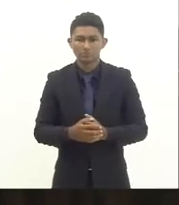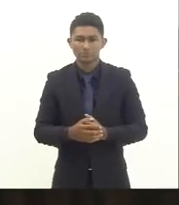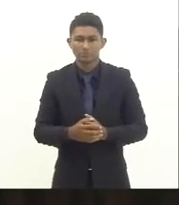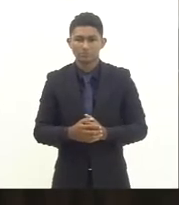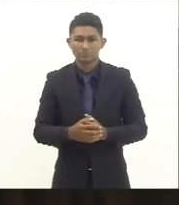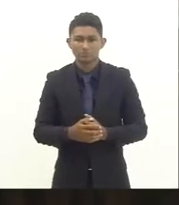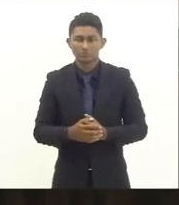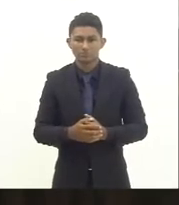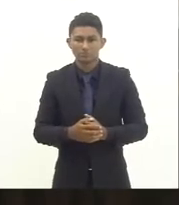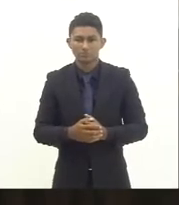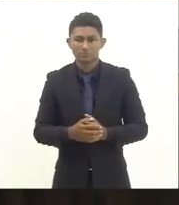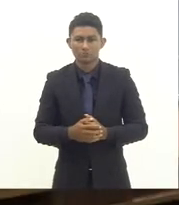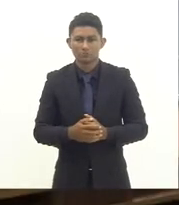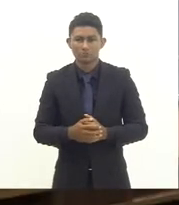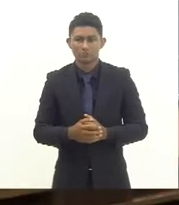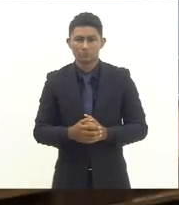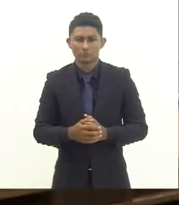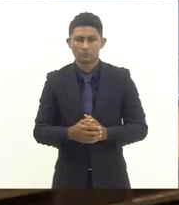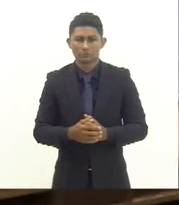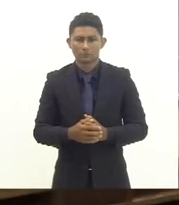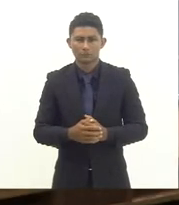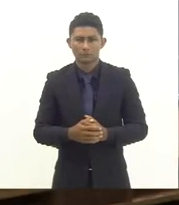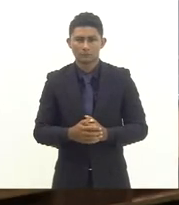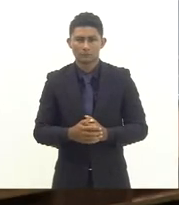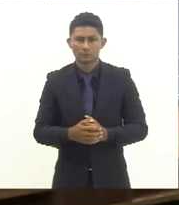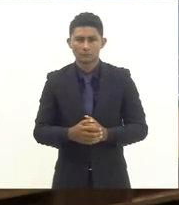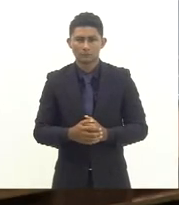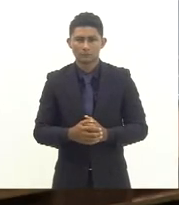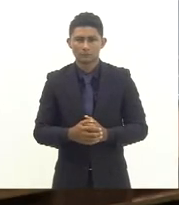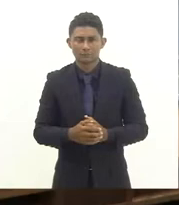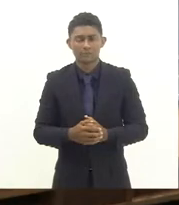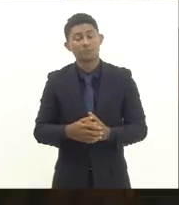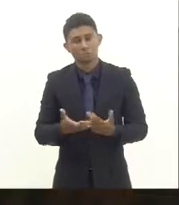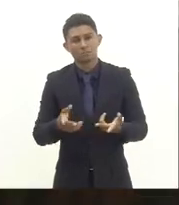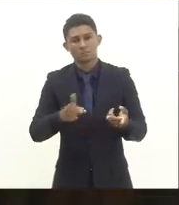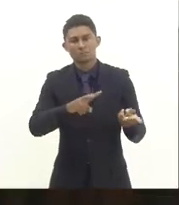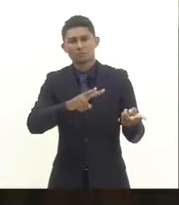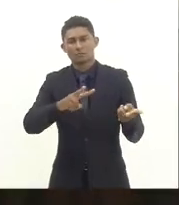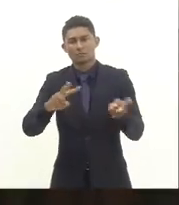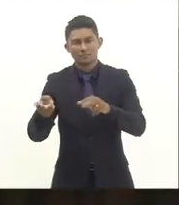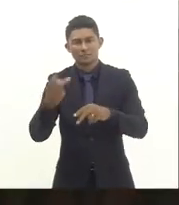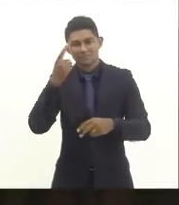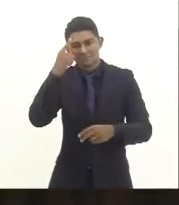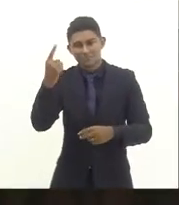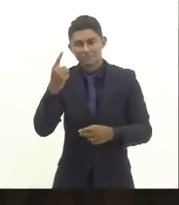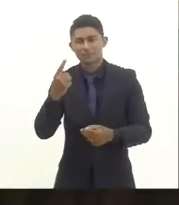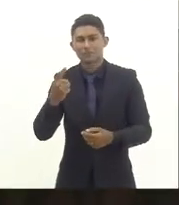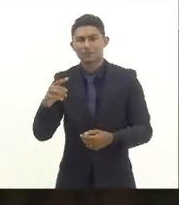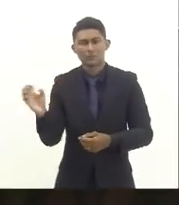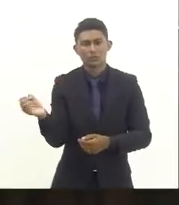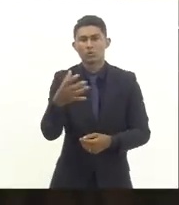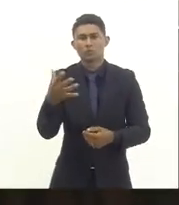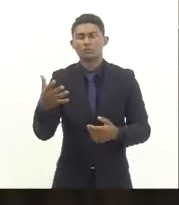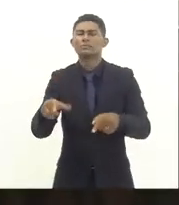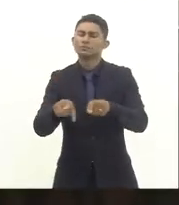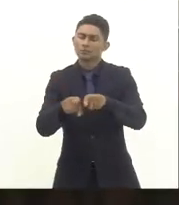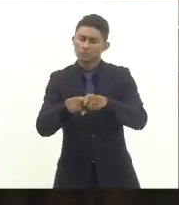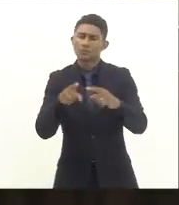e encaminhar Esse é o fato novo tem também a questão da história